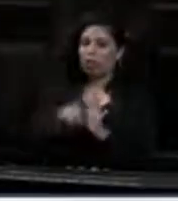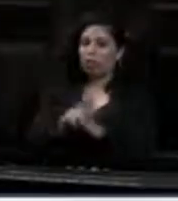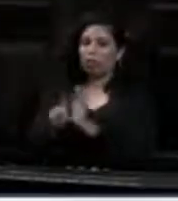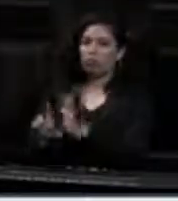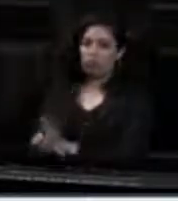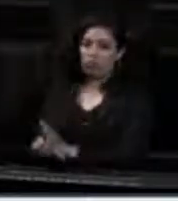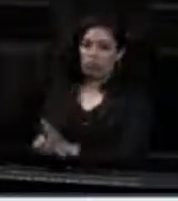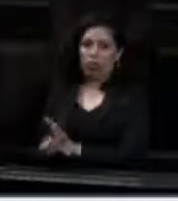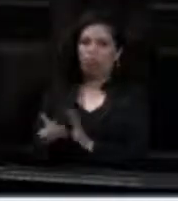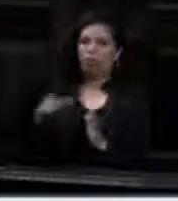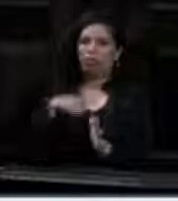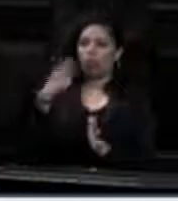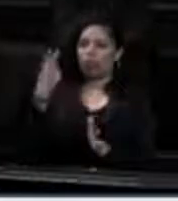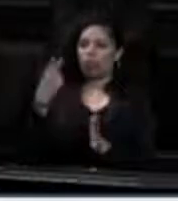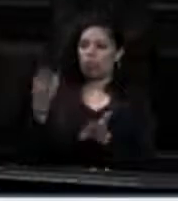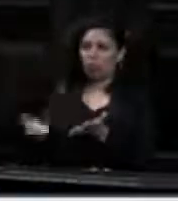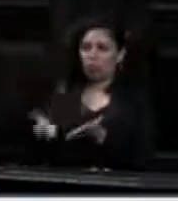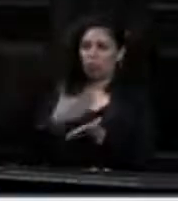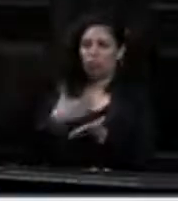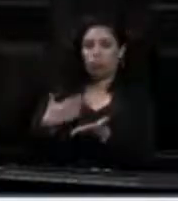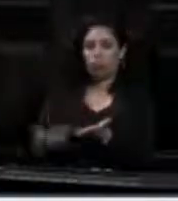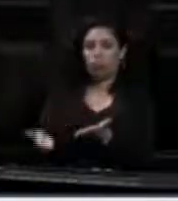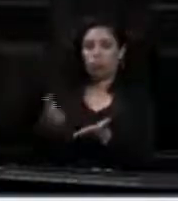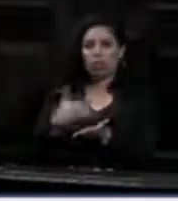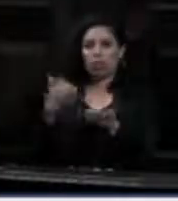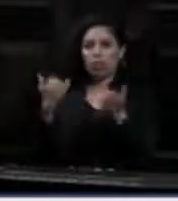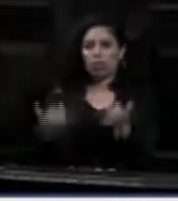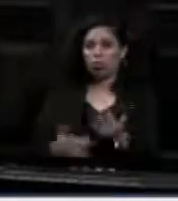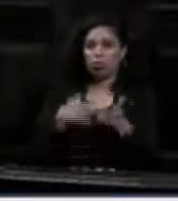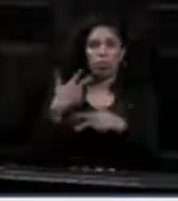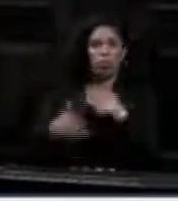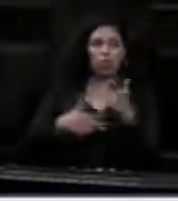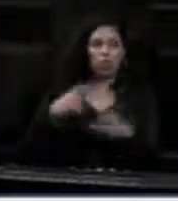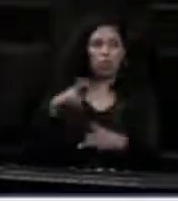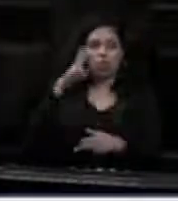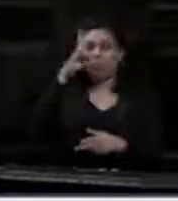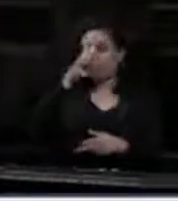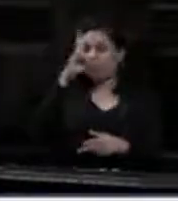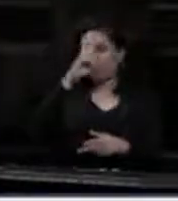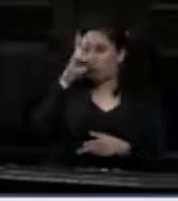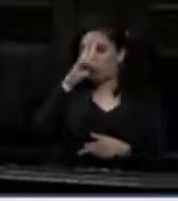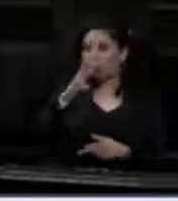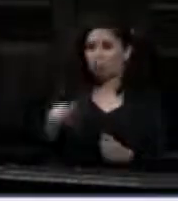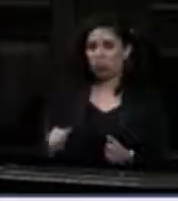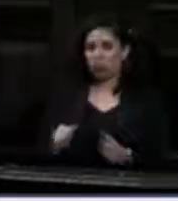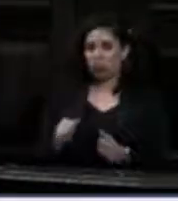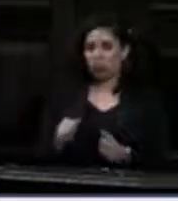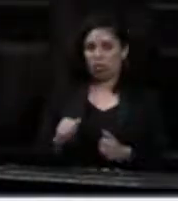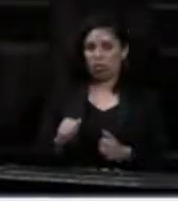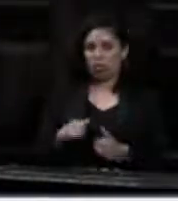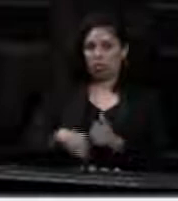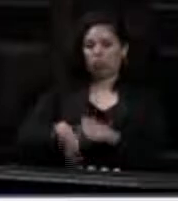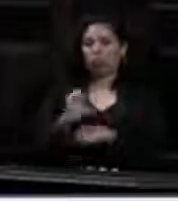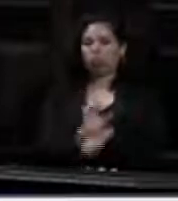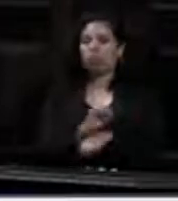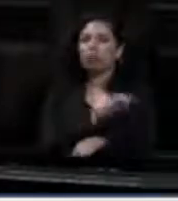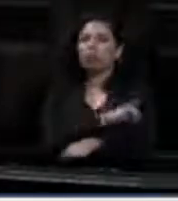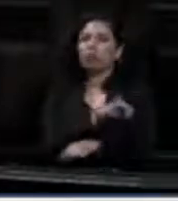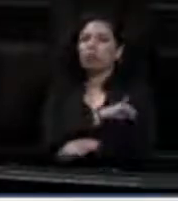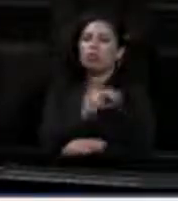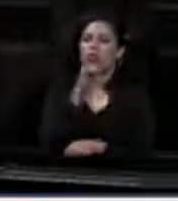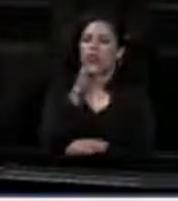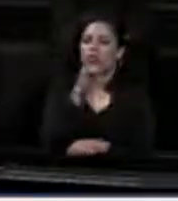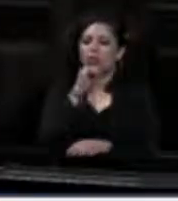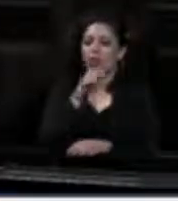2 páginas, que conta inclusive a história da colonização japonesa no estado do Rio de Janeiro. Eu sou de